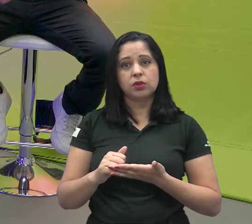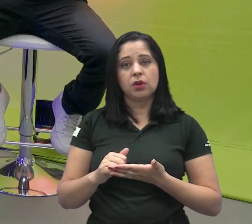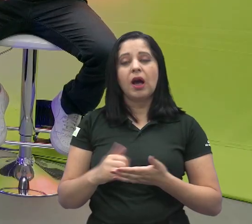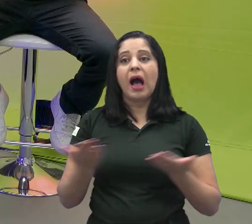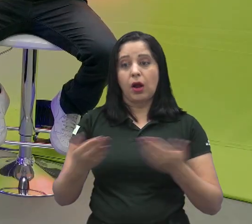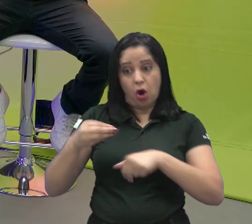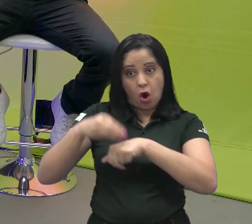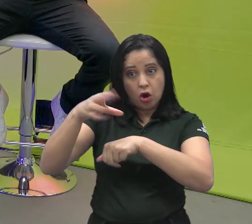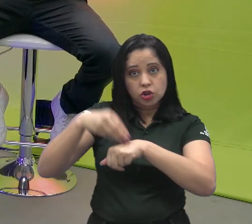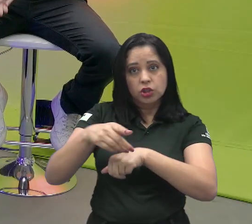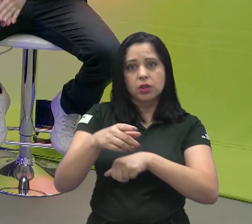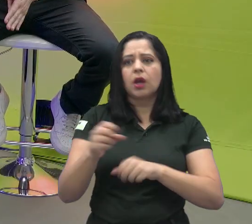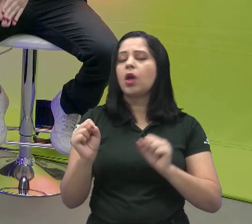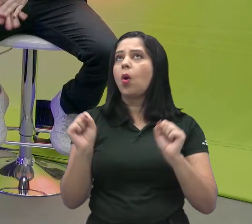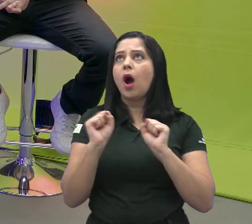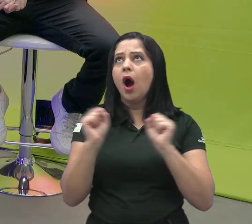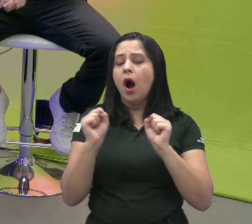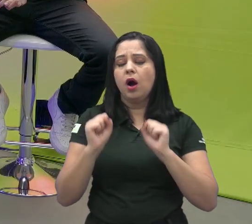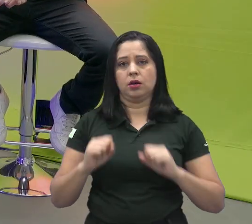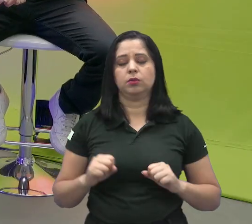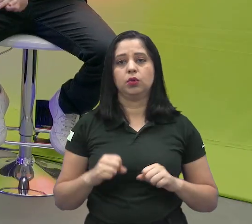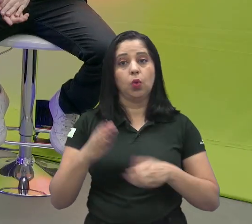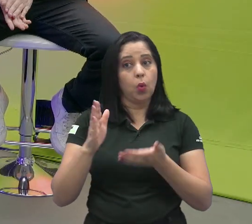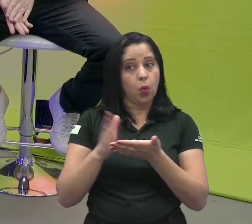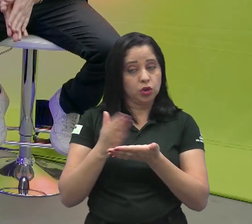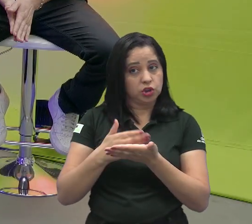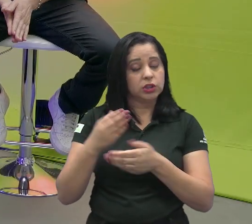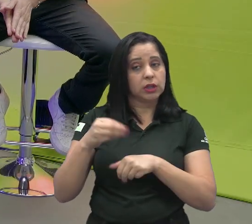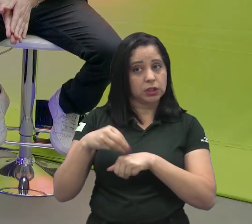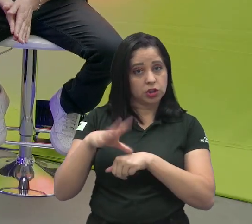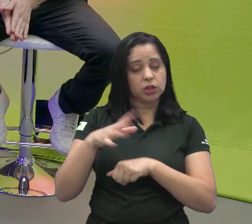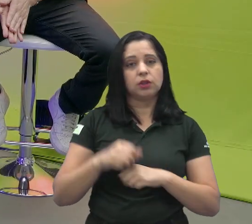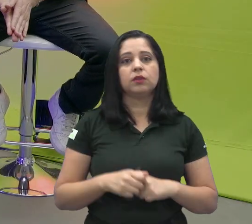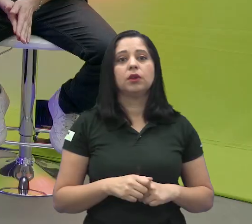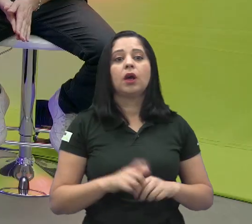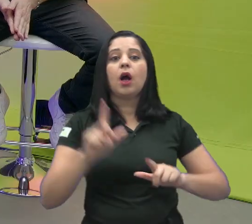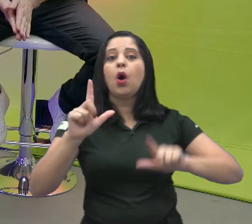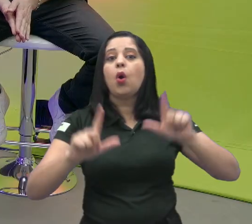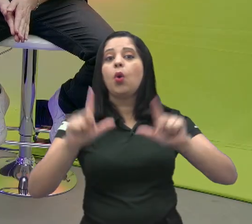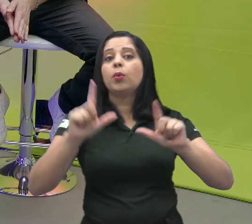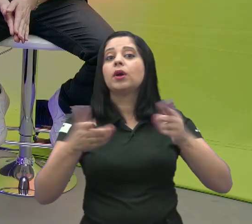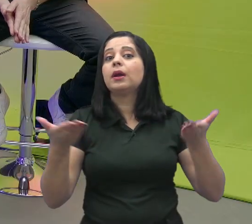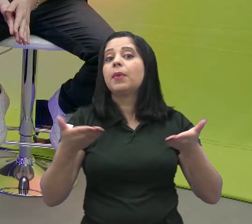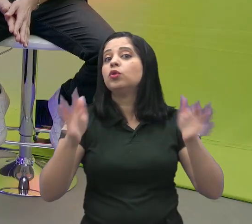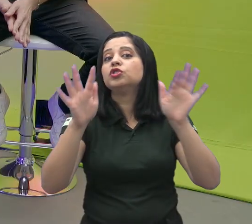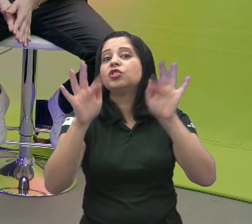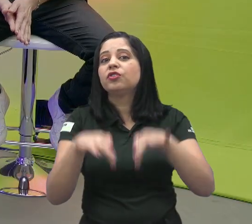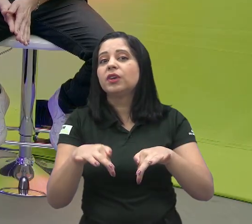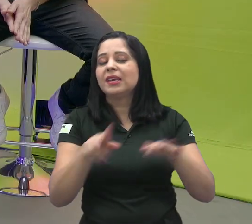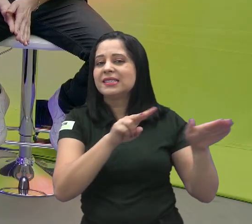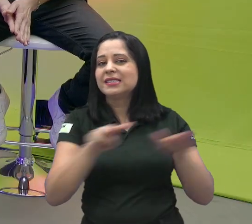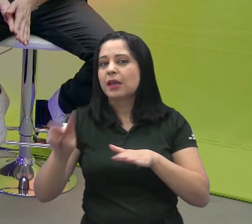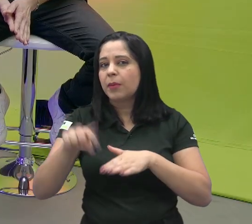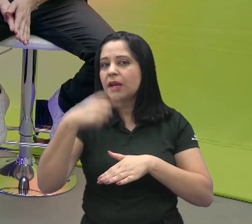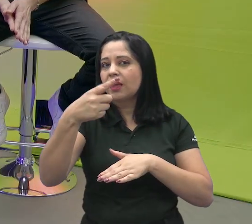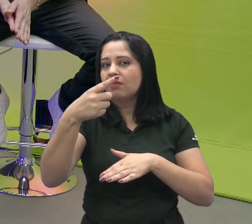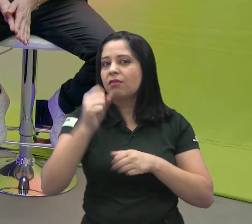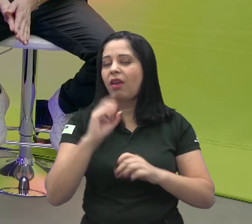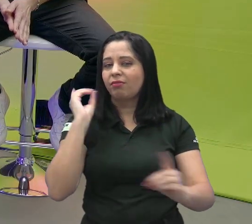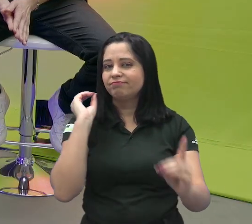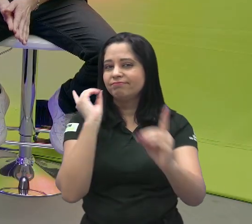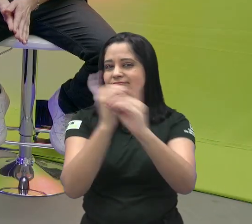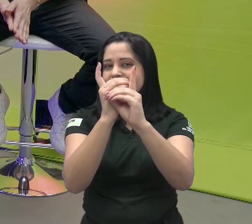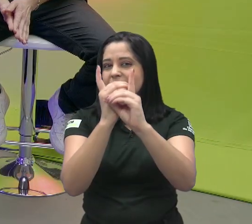agora eu recomendo para todo mundo. Adoro Cortiço. Pois é, e com essa dica de livro, a gente encerra o Conexão Cultura de hoje. Semana que vem a gente volta